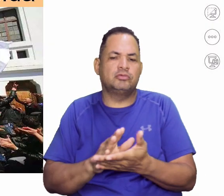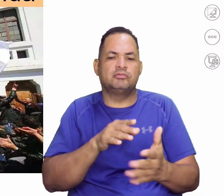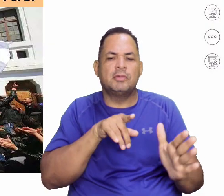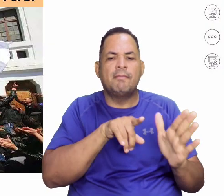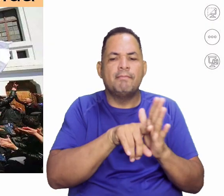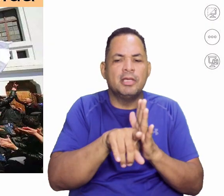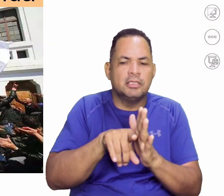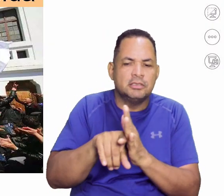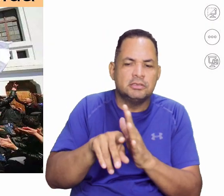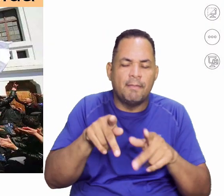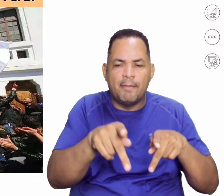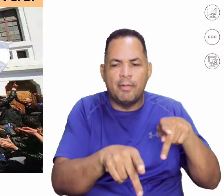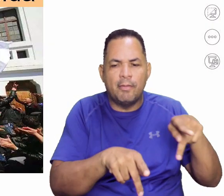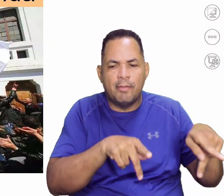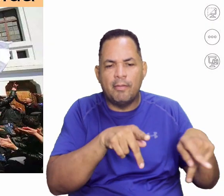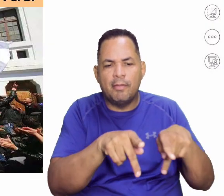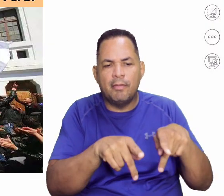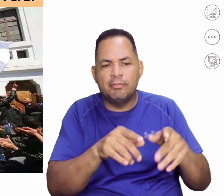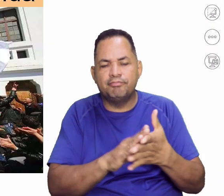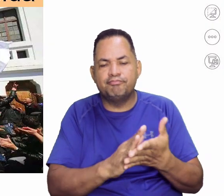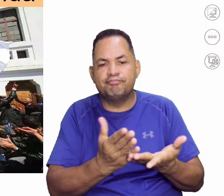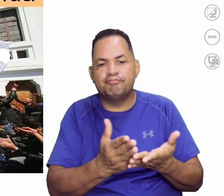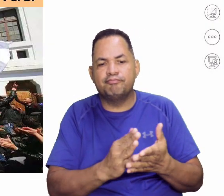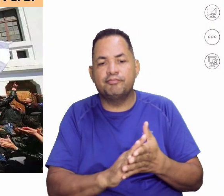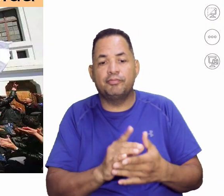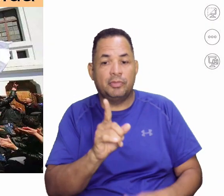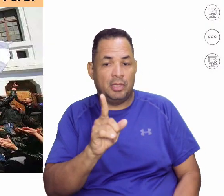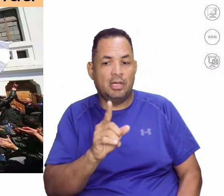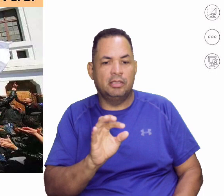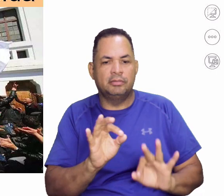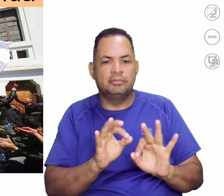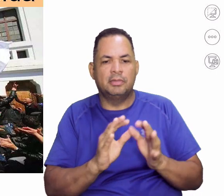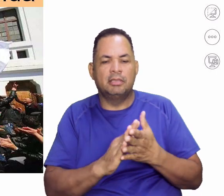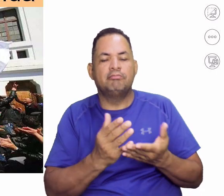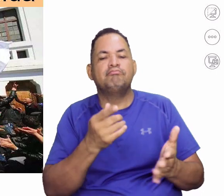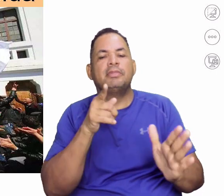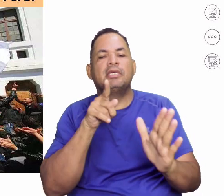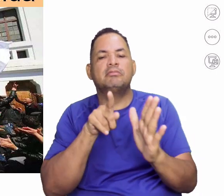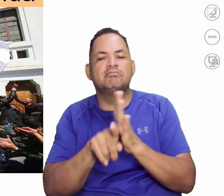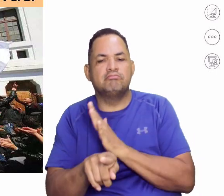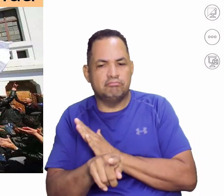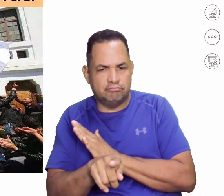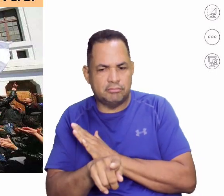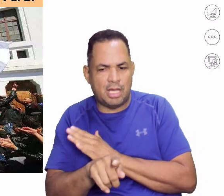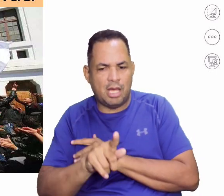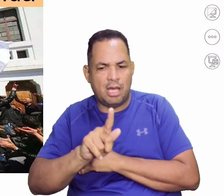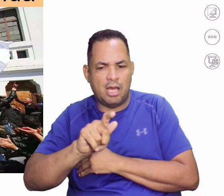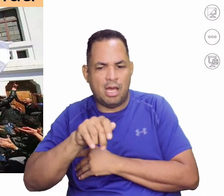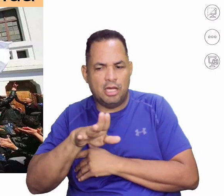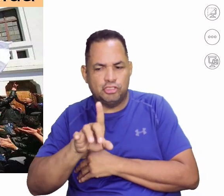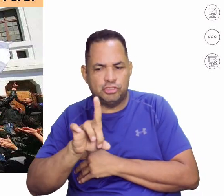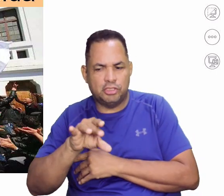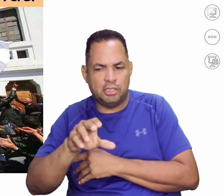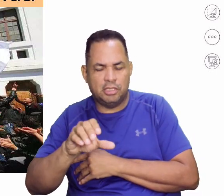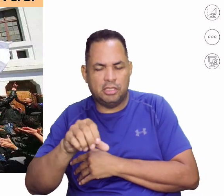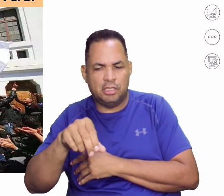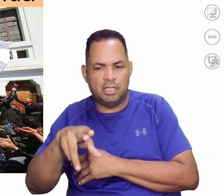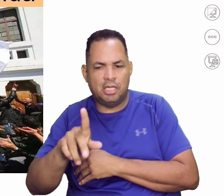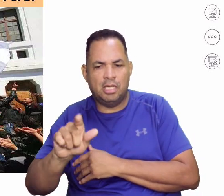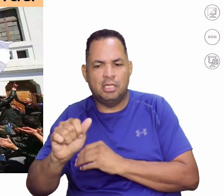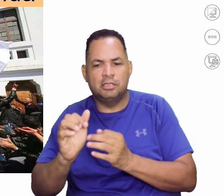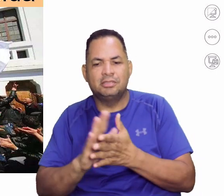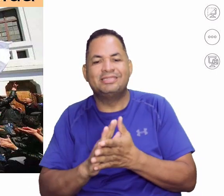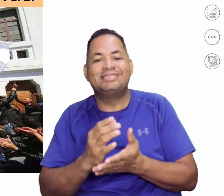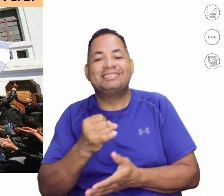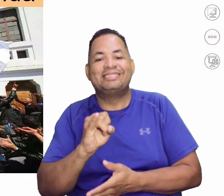consulta à população, onde esse Charles de Gaulle, ele vai perguntar dos argelinos se eles querem a libertação